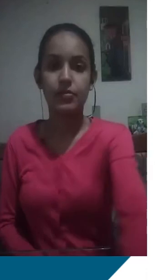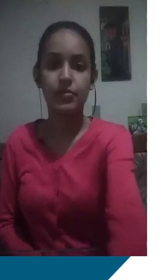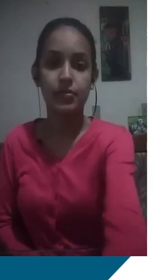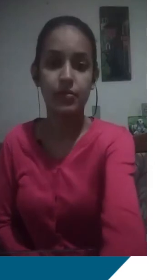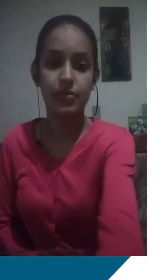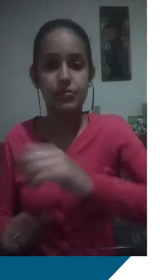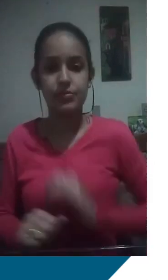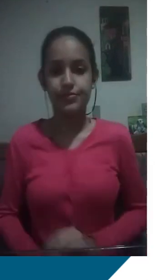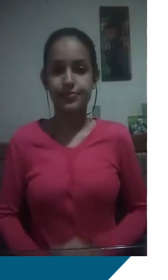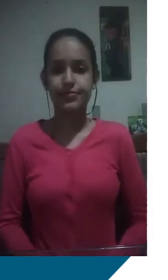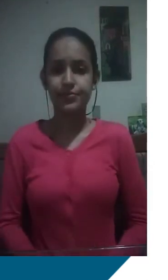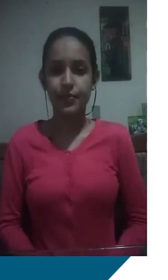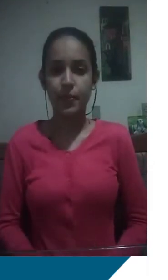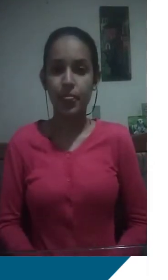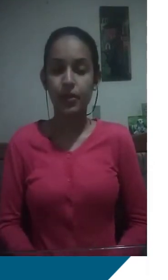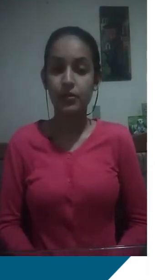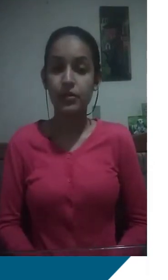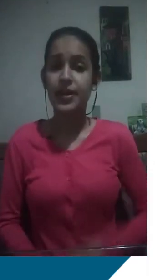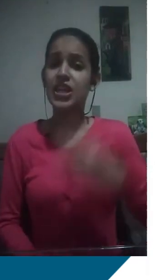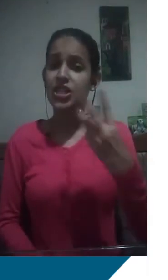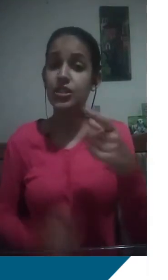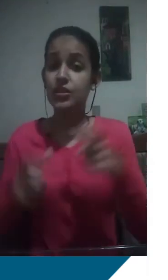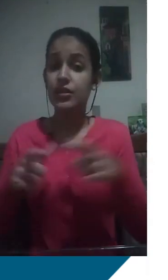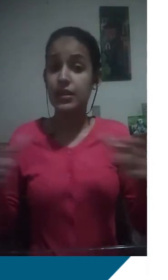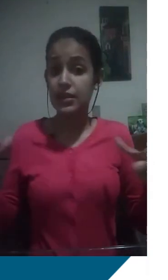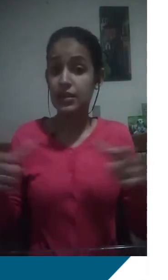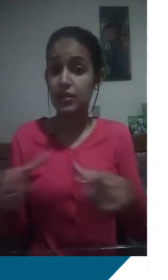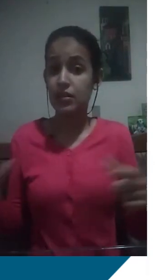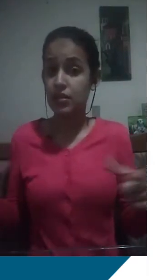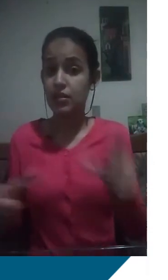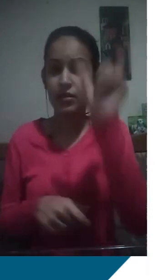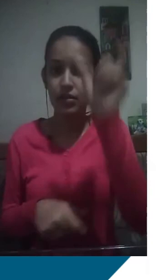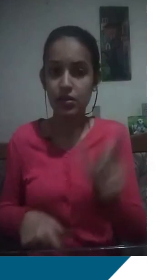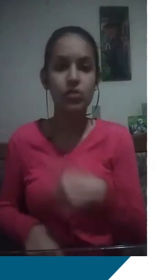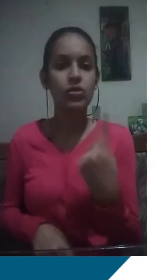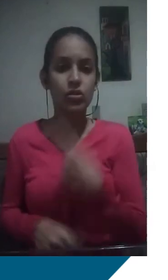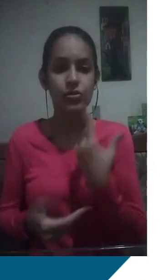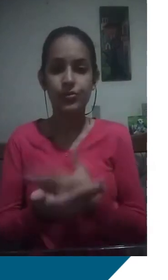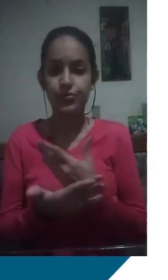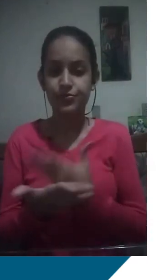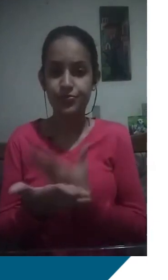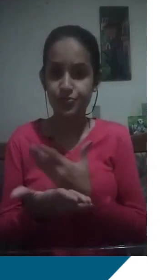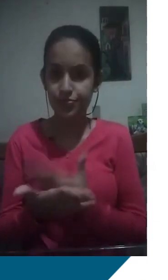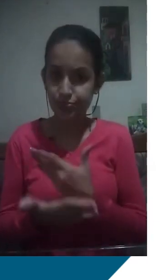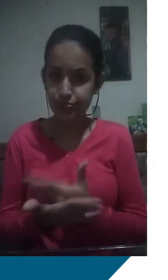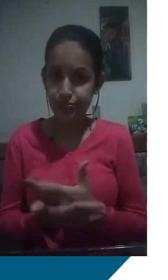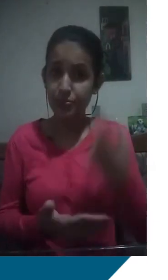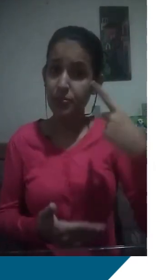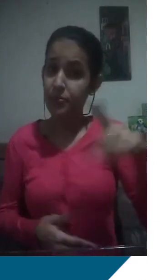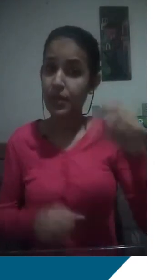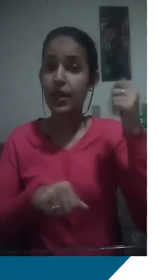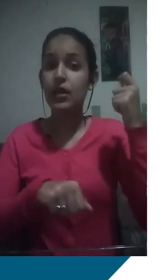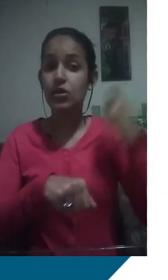para sólidos, tá? Que a gente estuda. Agora a gente vai falar de dilatação dos líquidos. Um tópico muito interessante é esse aqui, ó,